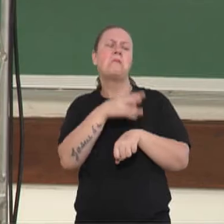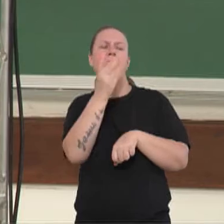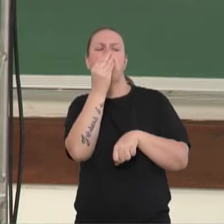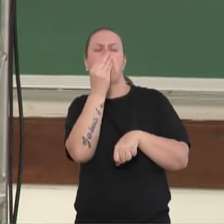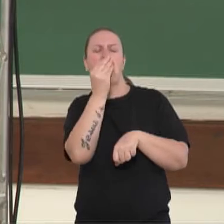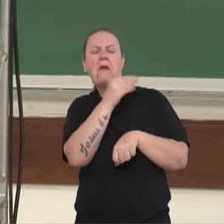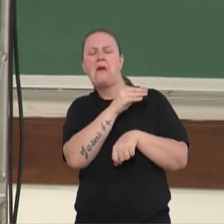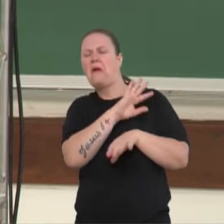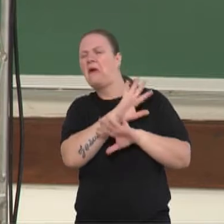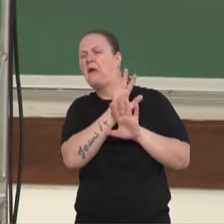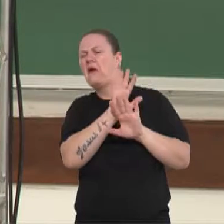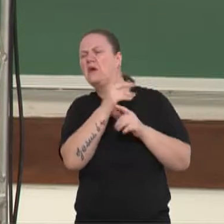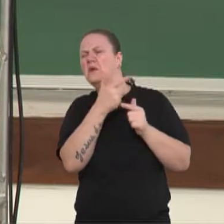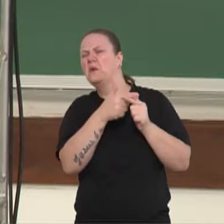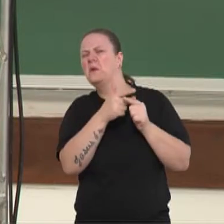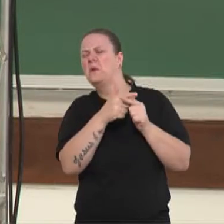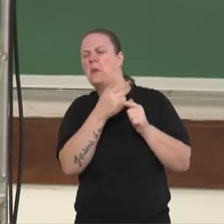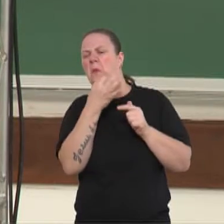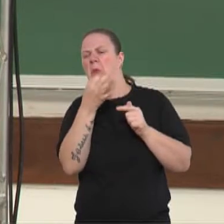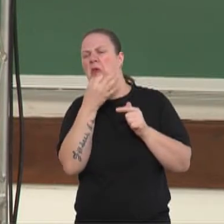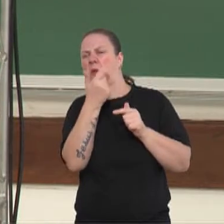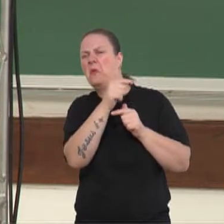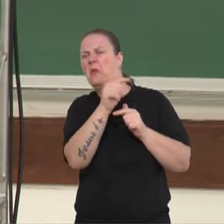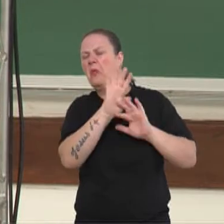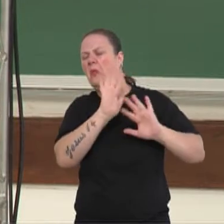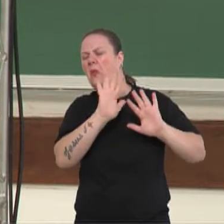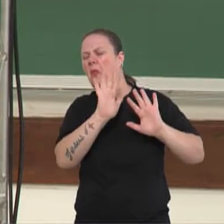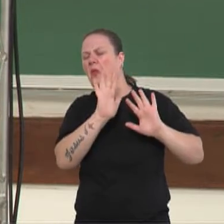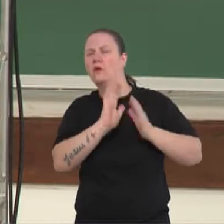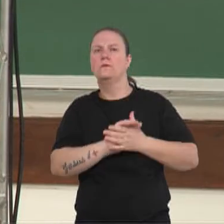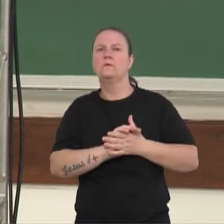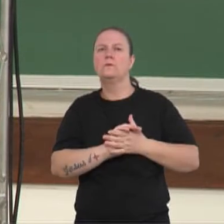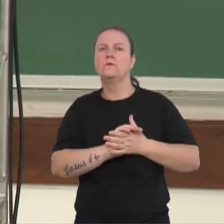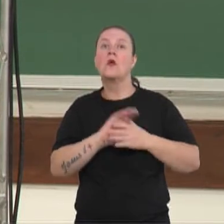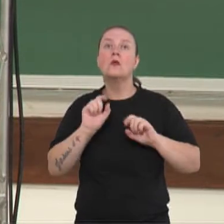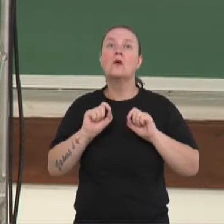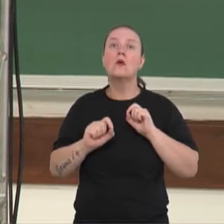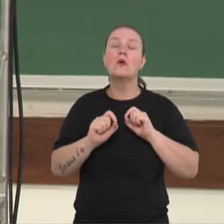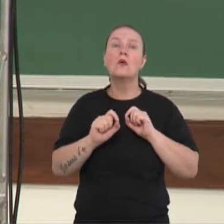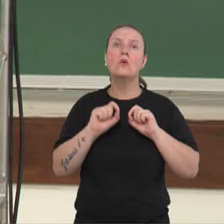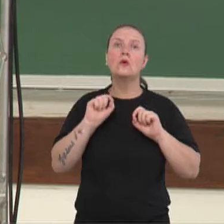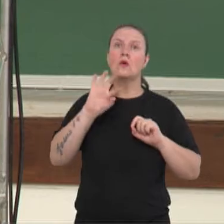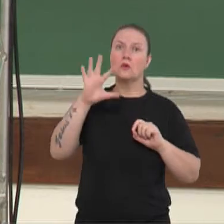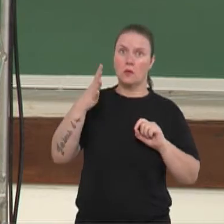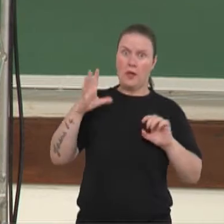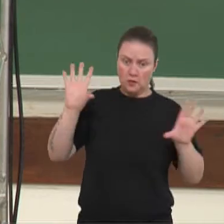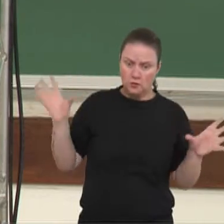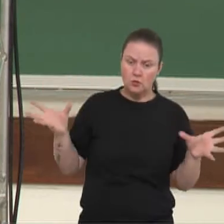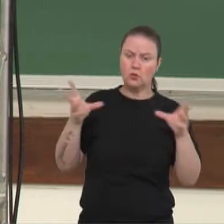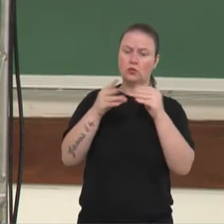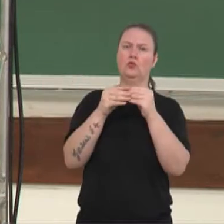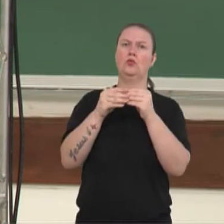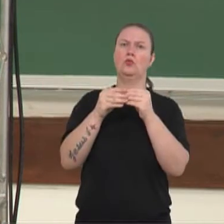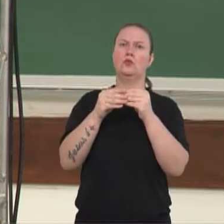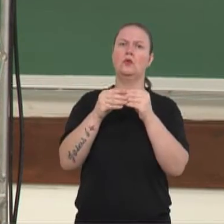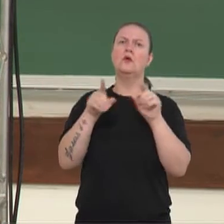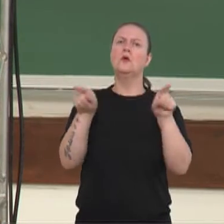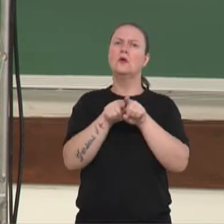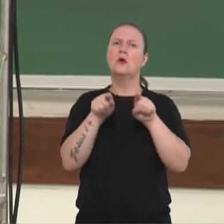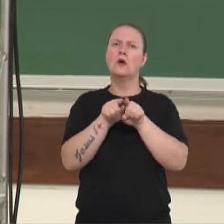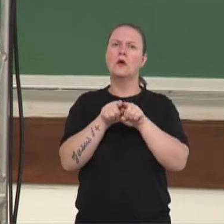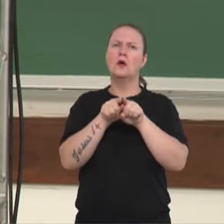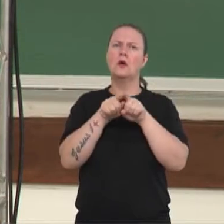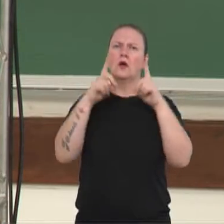como leitor, mas que ela é parte integrante desta narrativa. Conseguimos ouvir o seu som